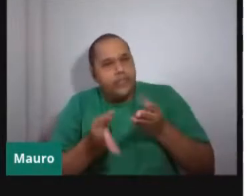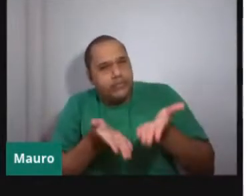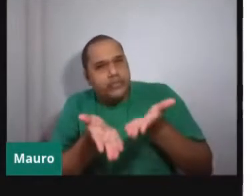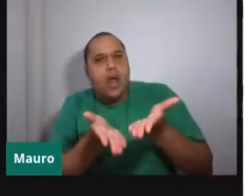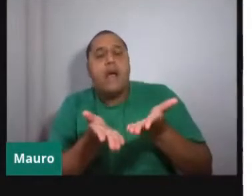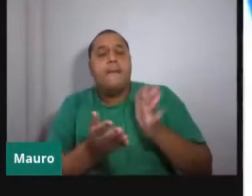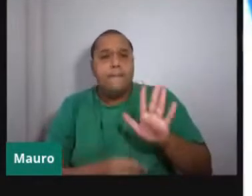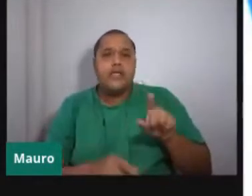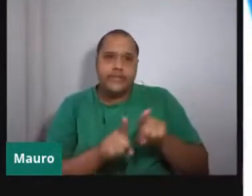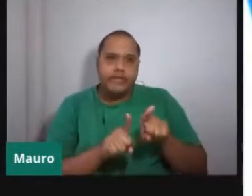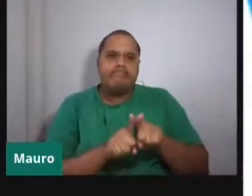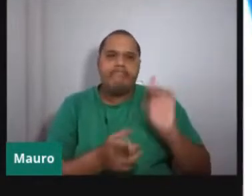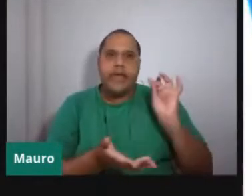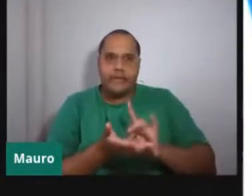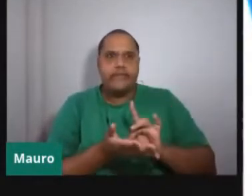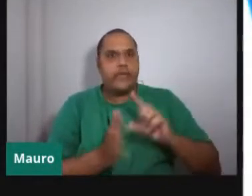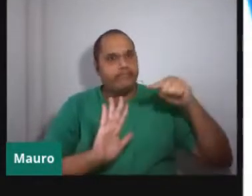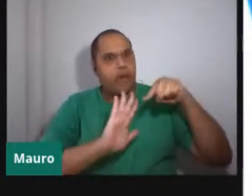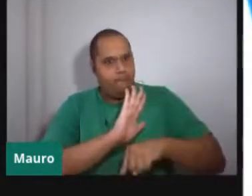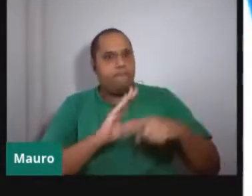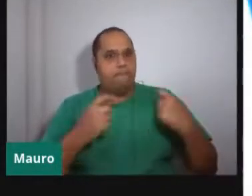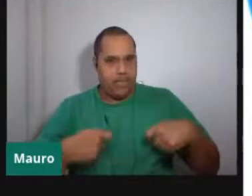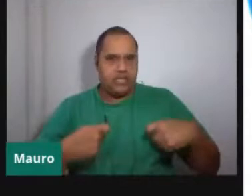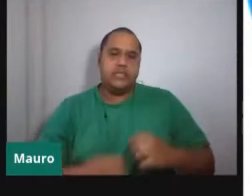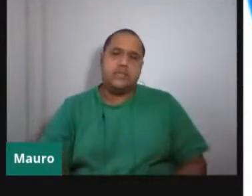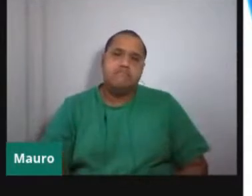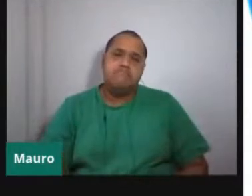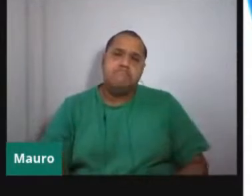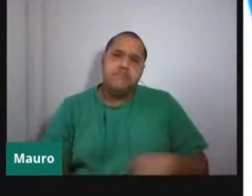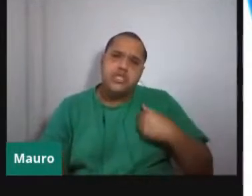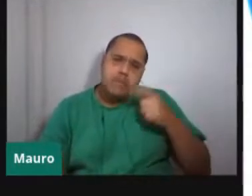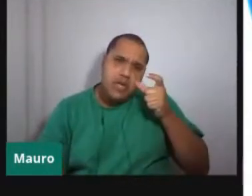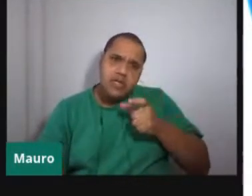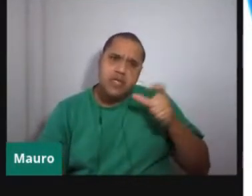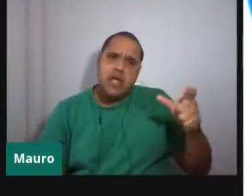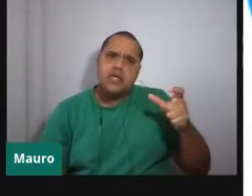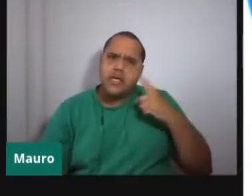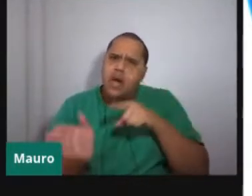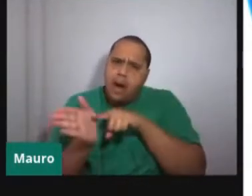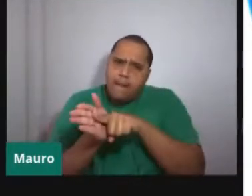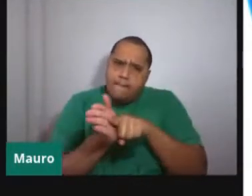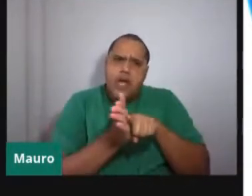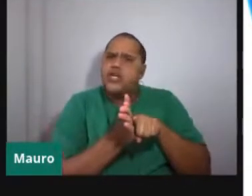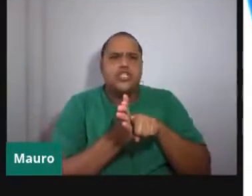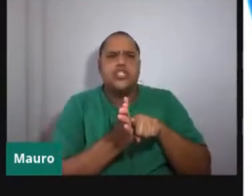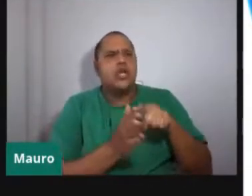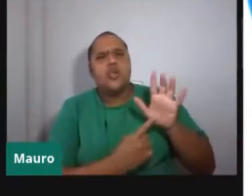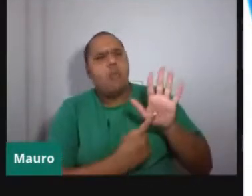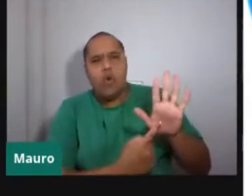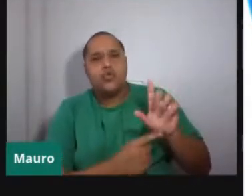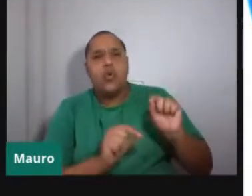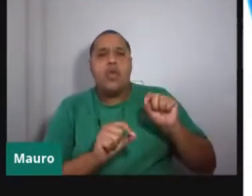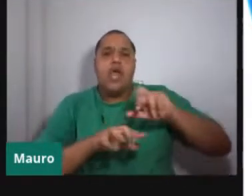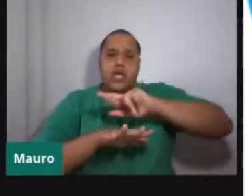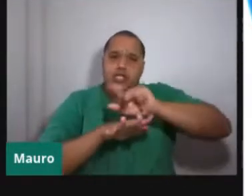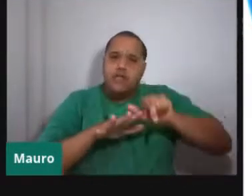Mas ainda assim é uma grande questão. E uma coisa bem interessante que está colocada na literatura, é que em muitos transtornos